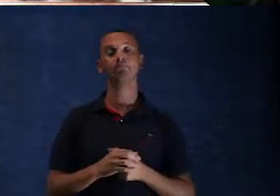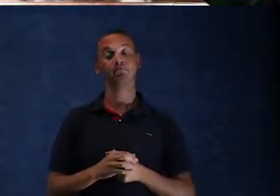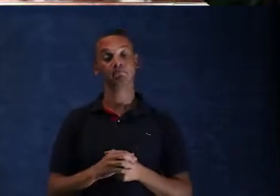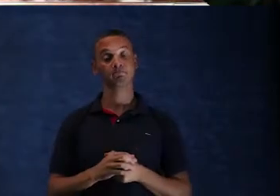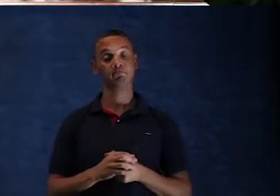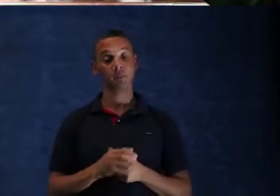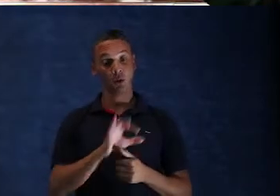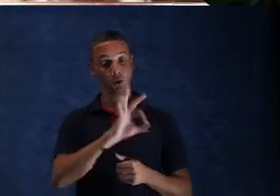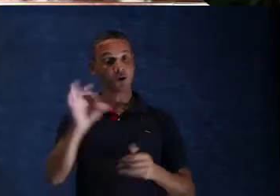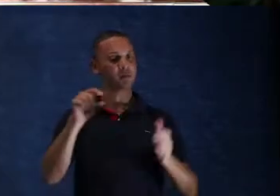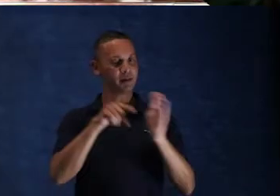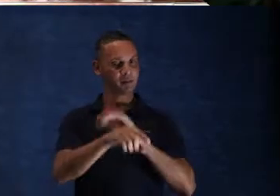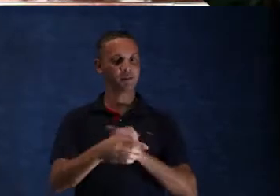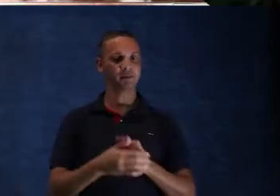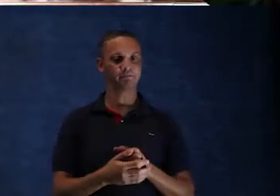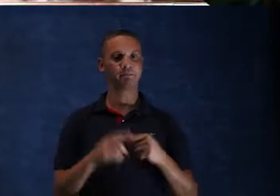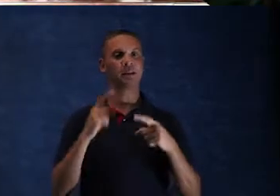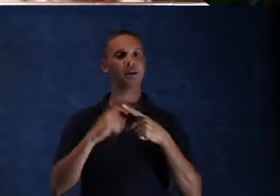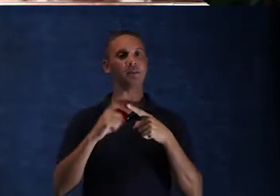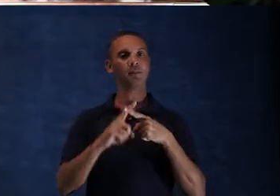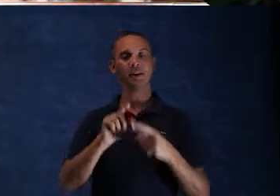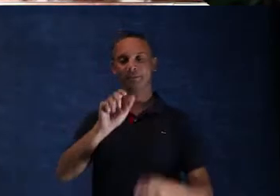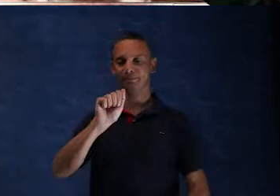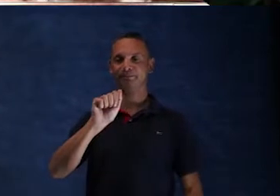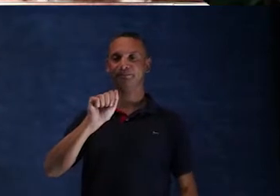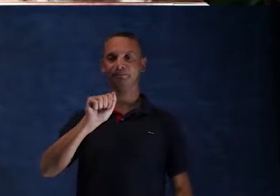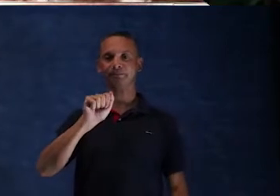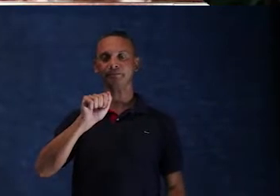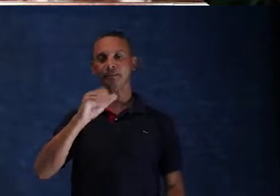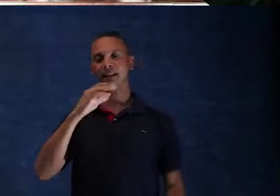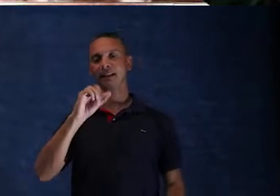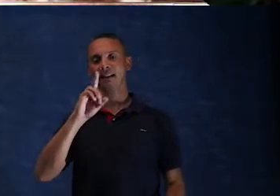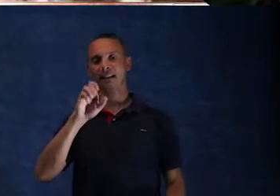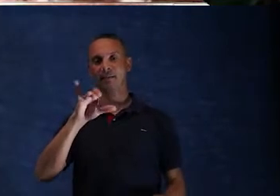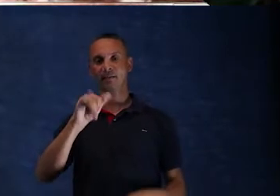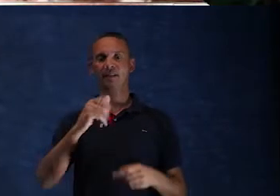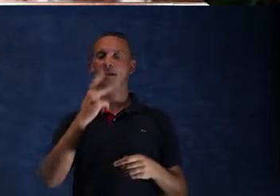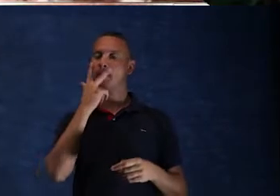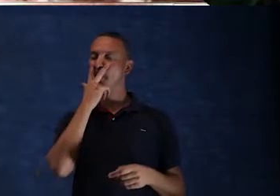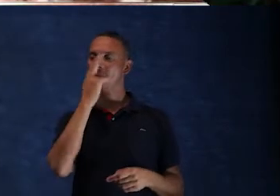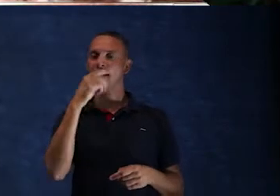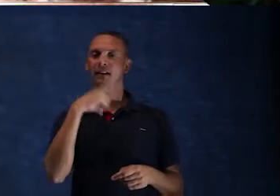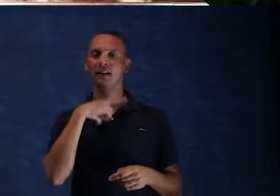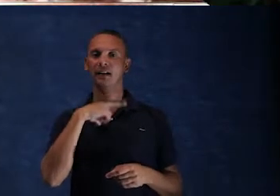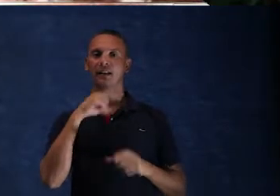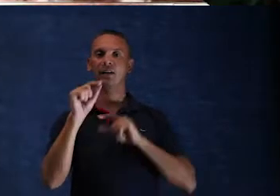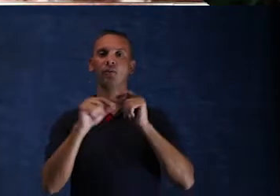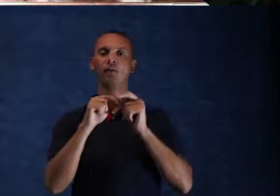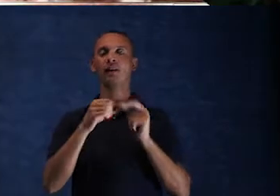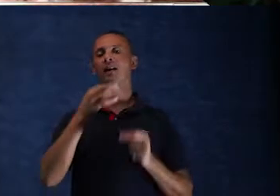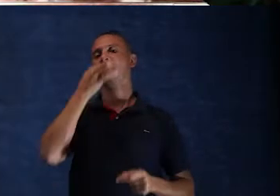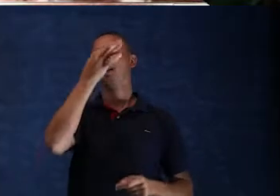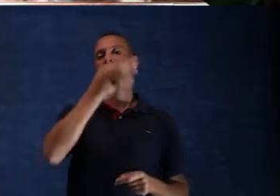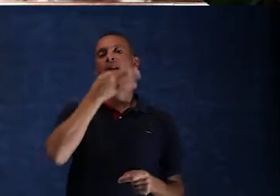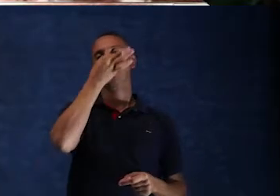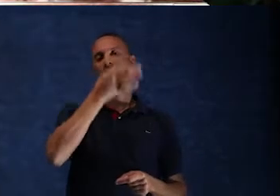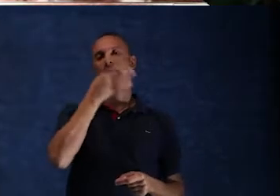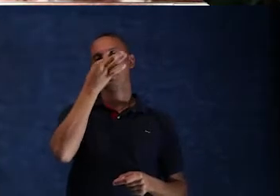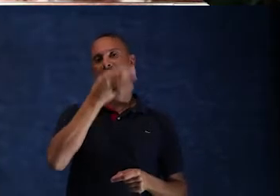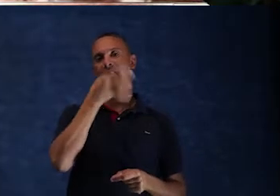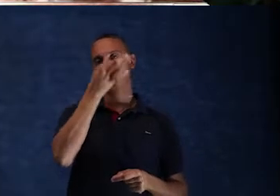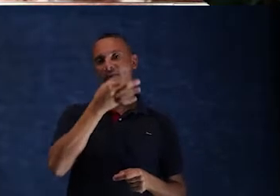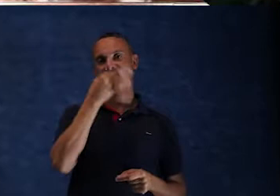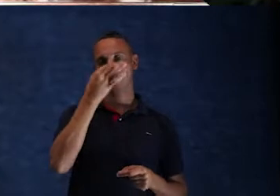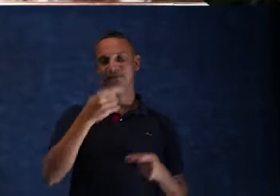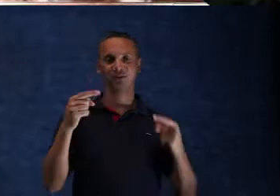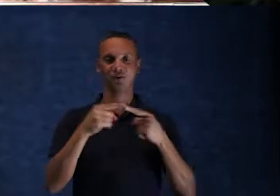boa pergunta, porque na academia ainda é considerado uma narrativa de